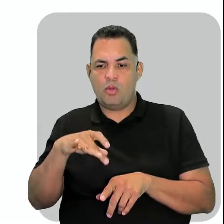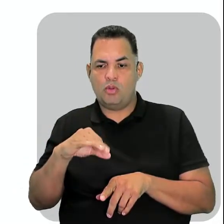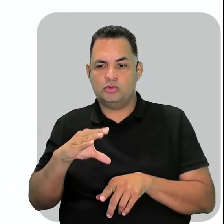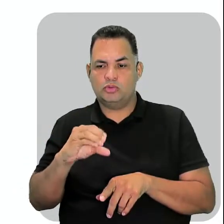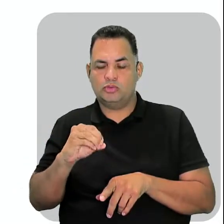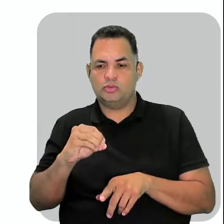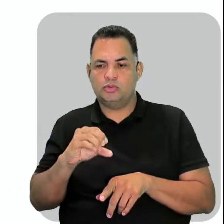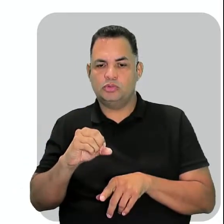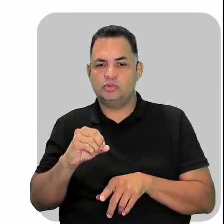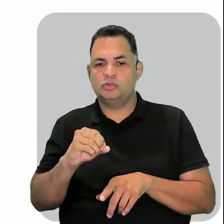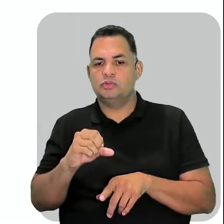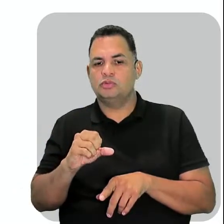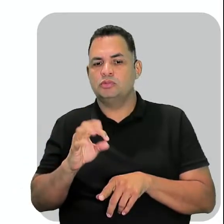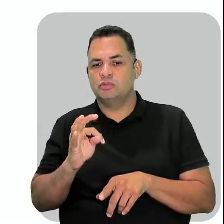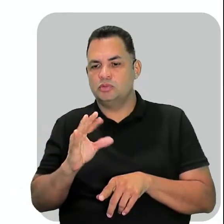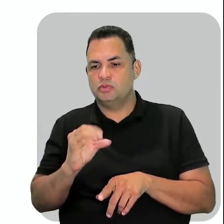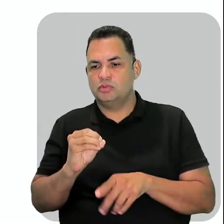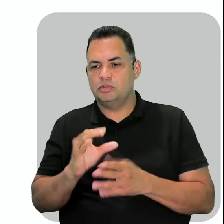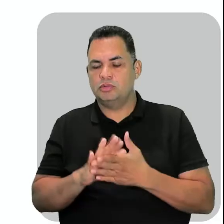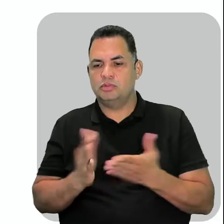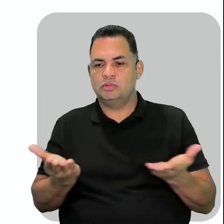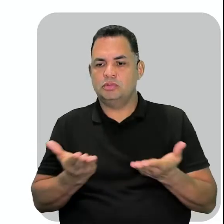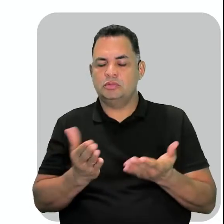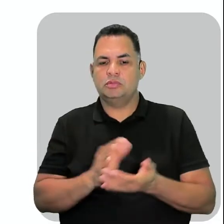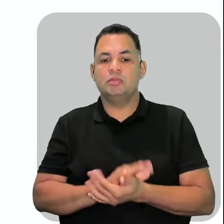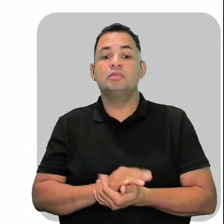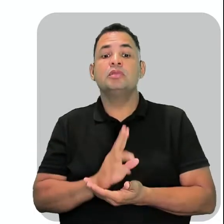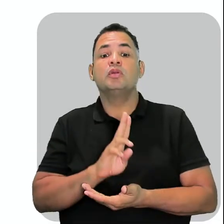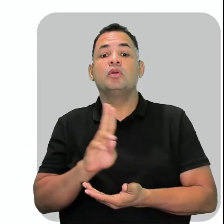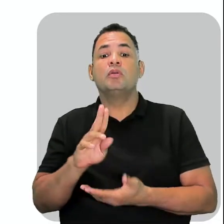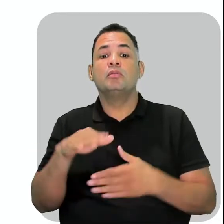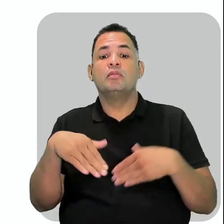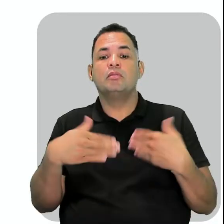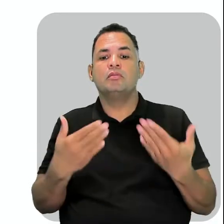grupo orgânico com um carbono. E aí você vai chamar de quê?